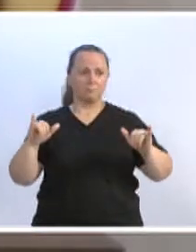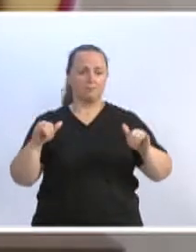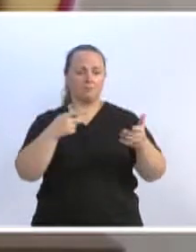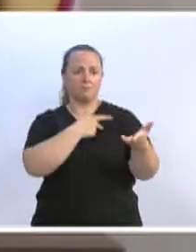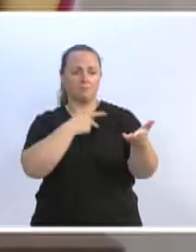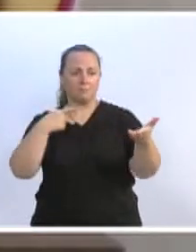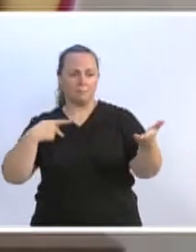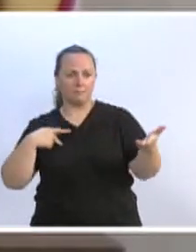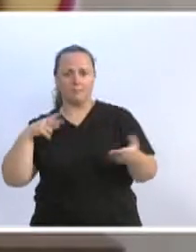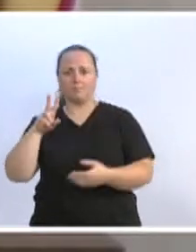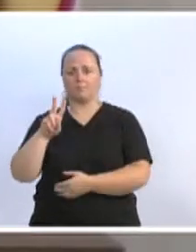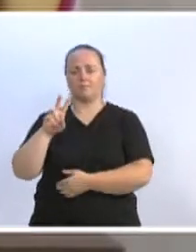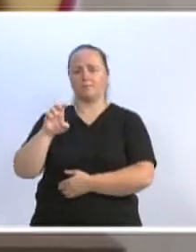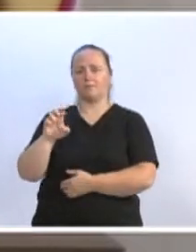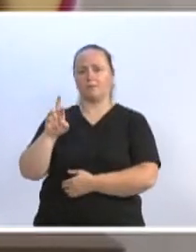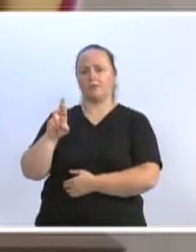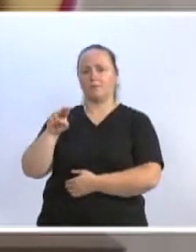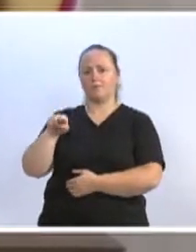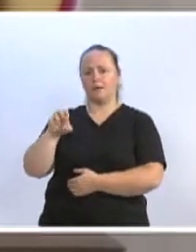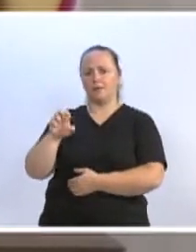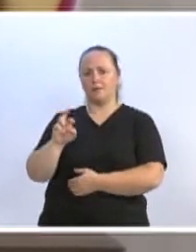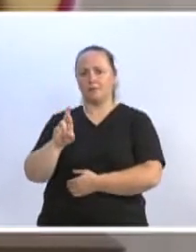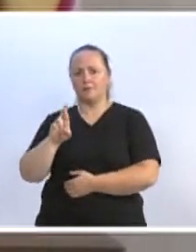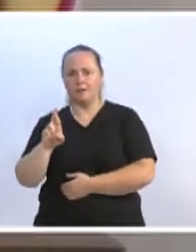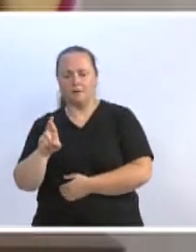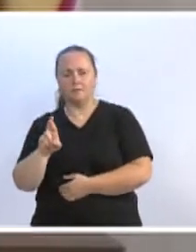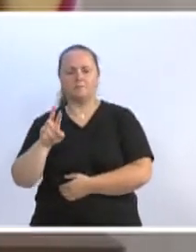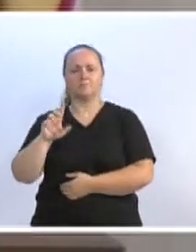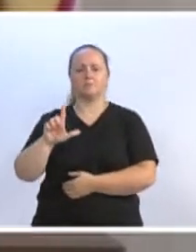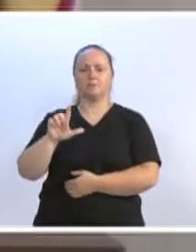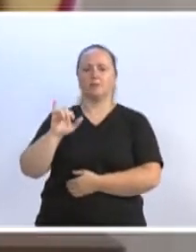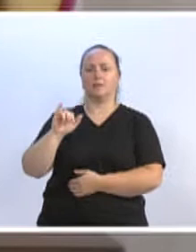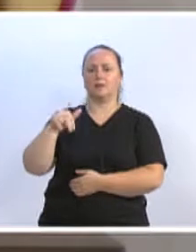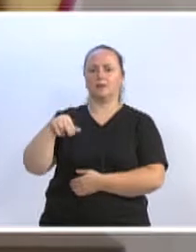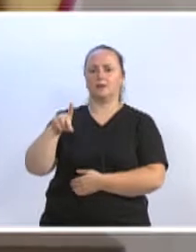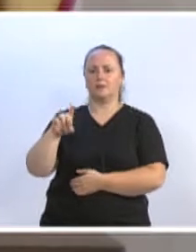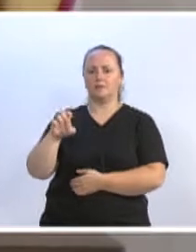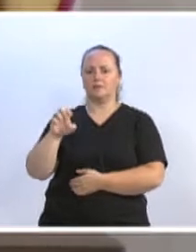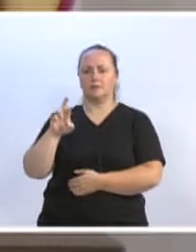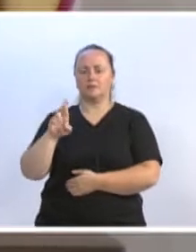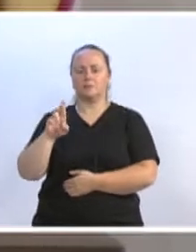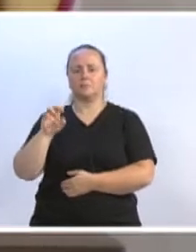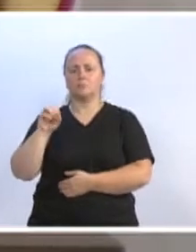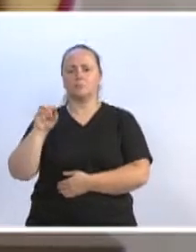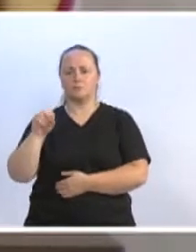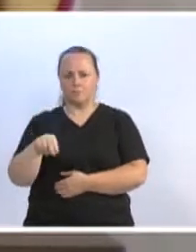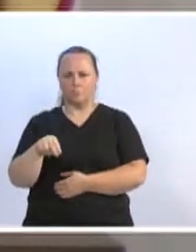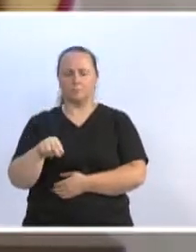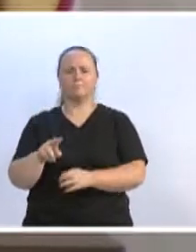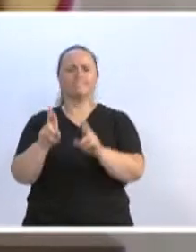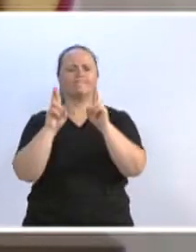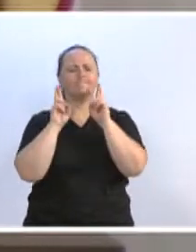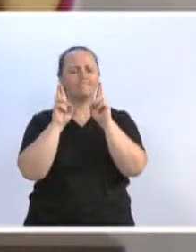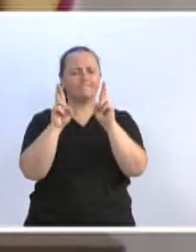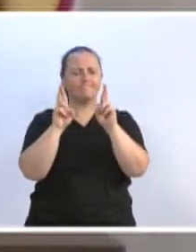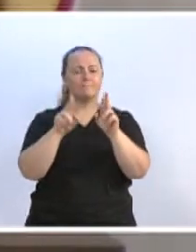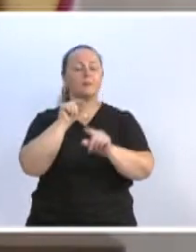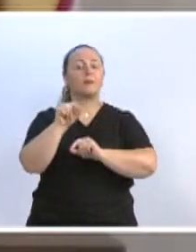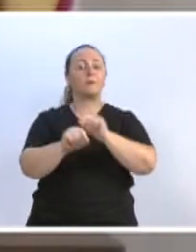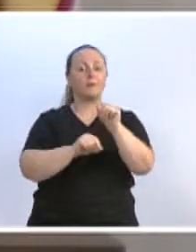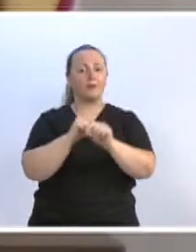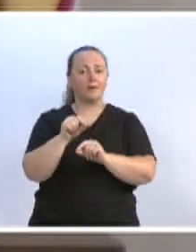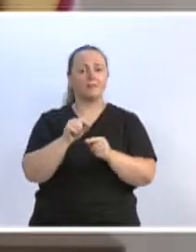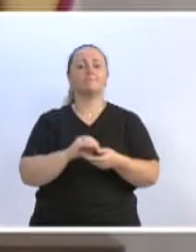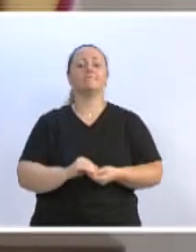pastor Werner, né, pastor Linderson, que quiçá nós tivéssemos, presidente Marcos da Rosa,